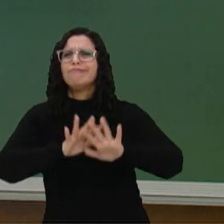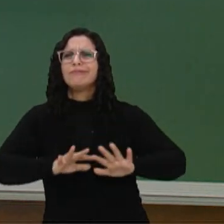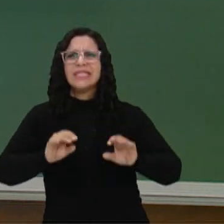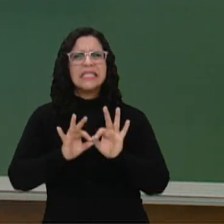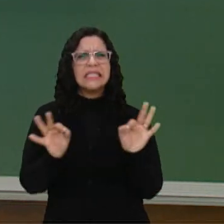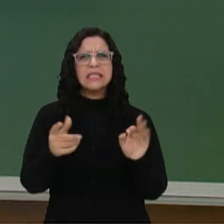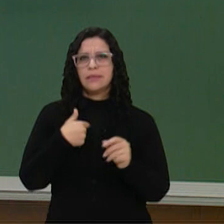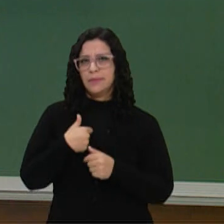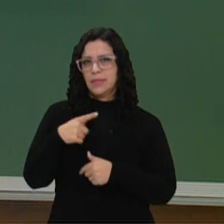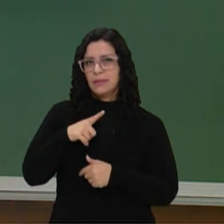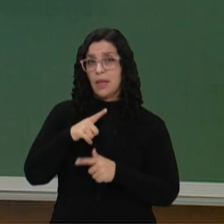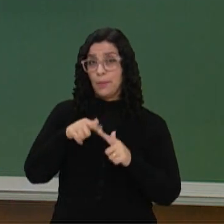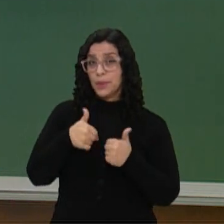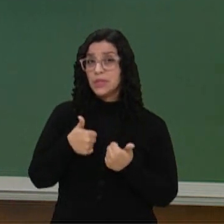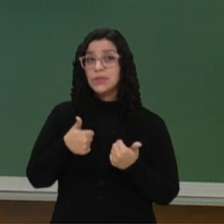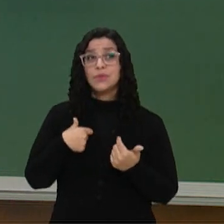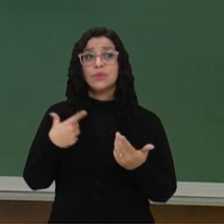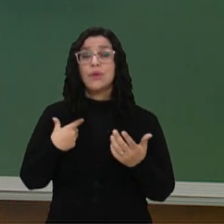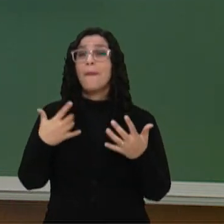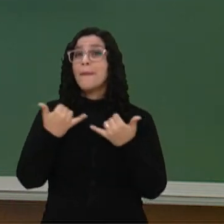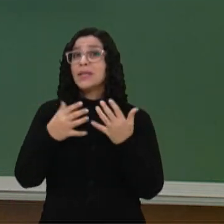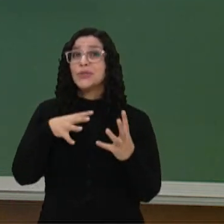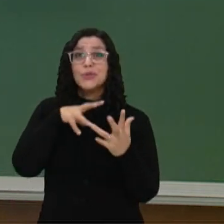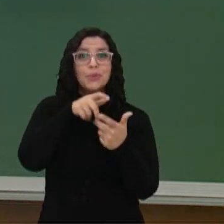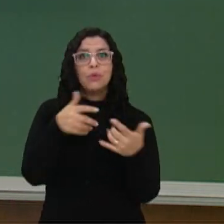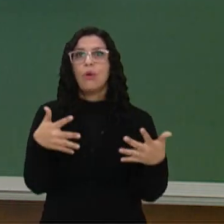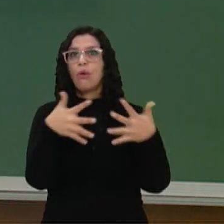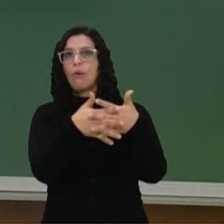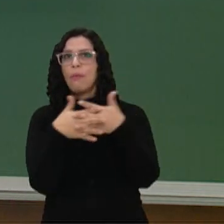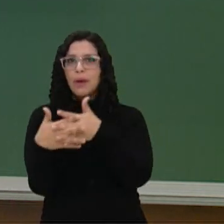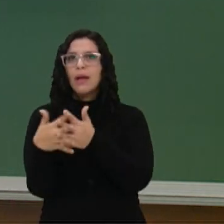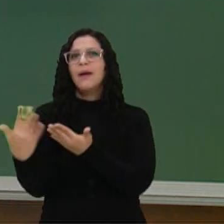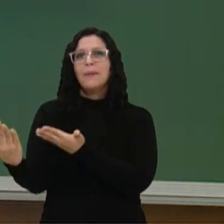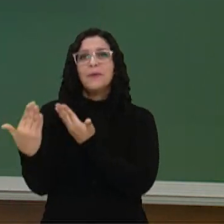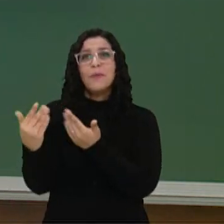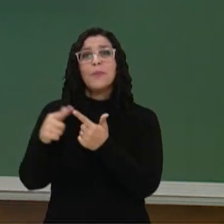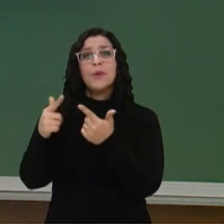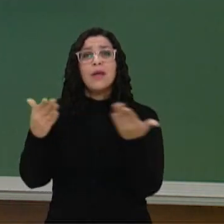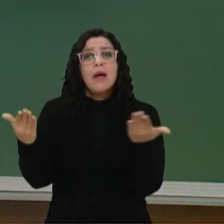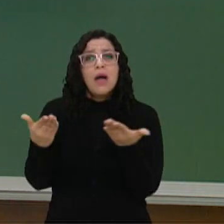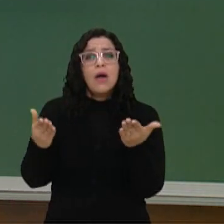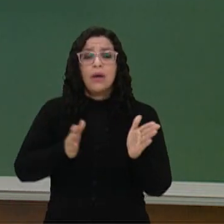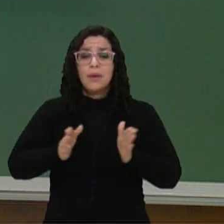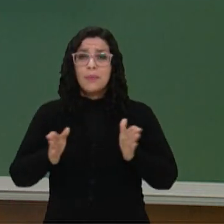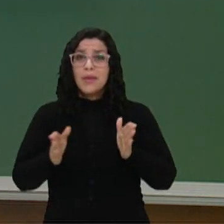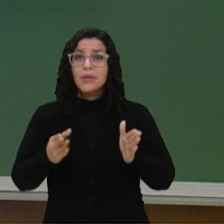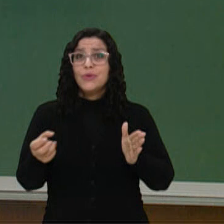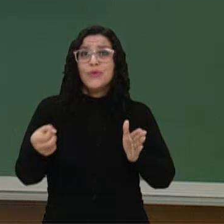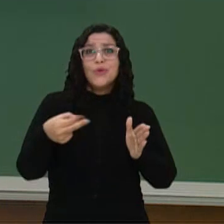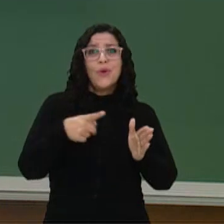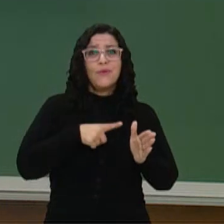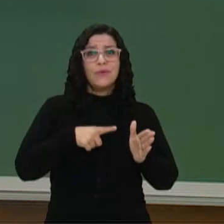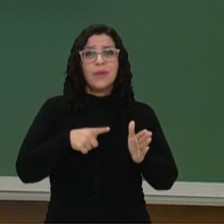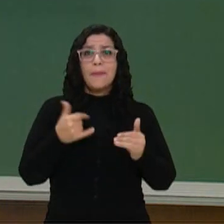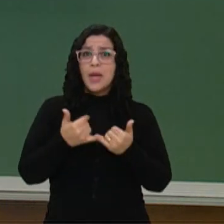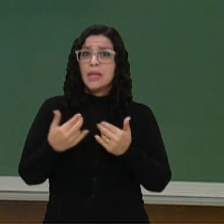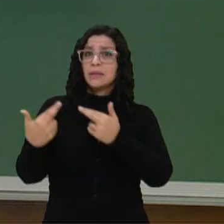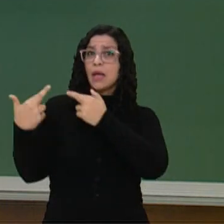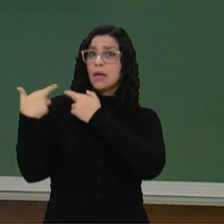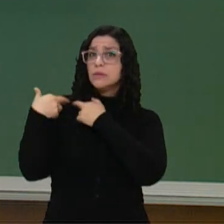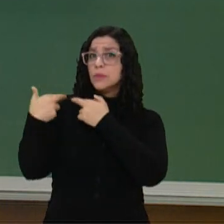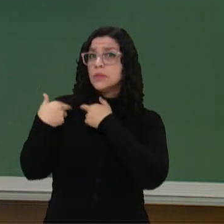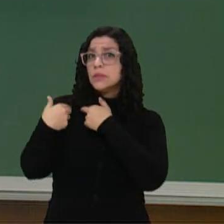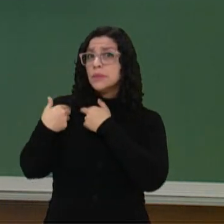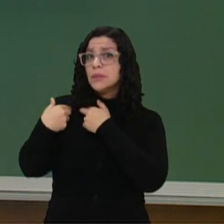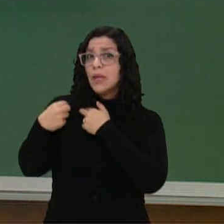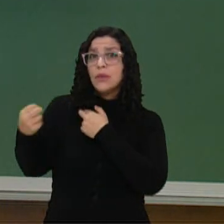complexo é que o mundo parece muito complexo para o jovem, porque é algo muito novo, ele está